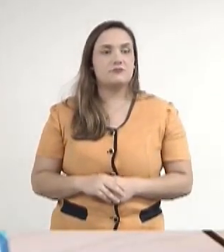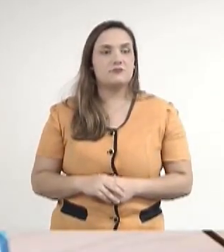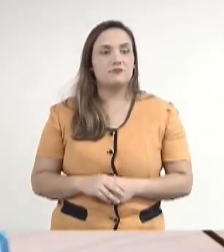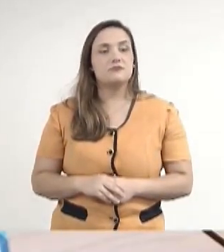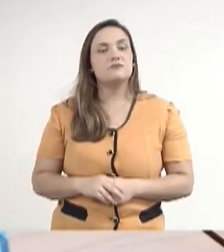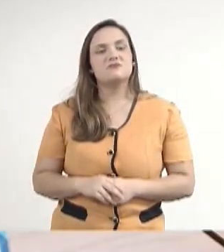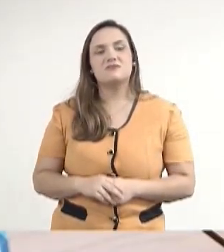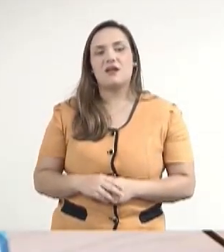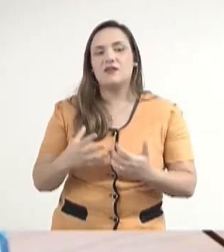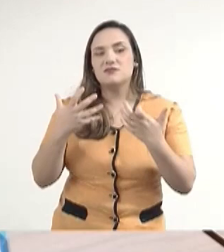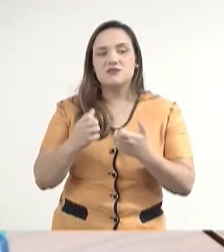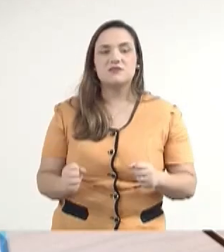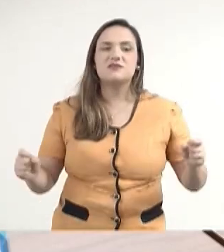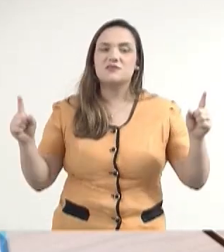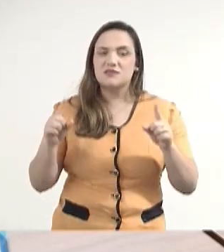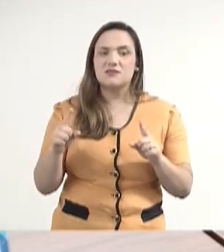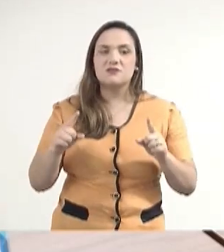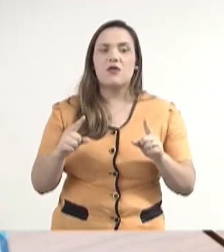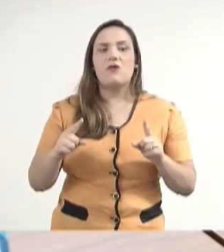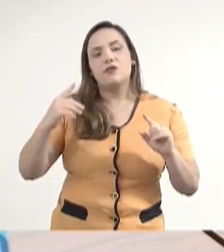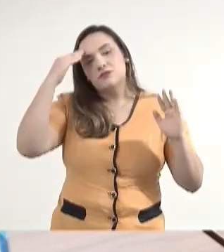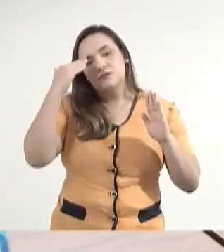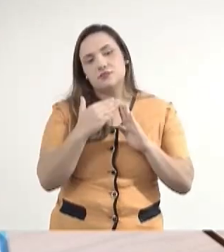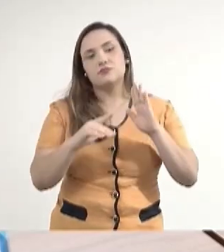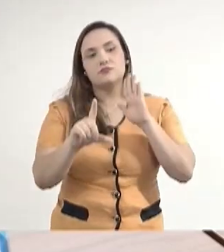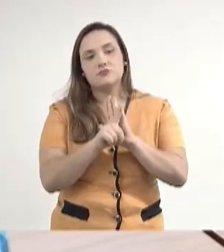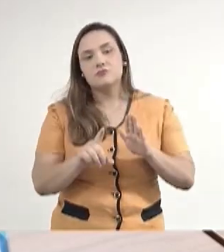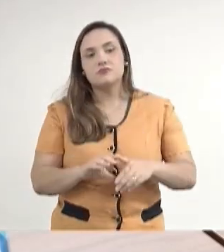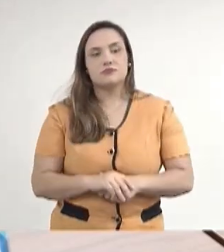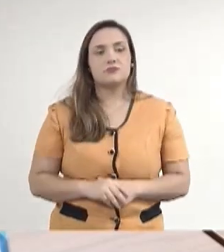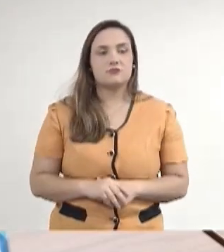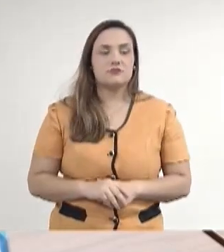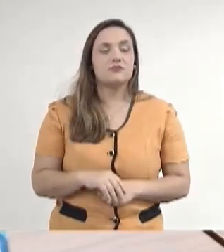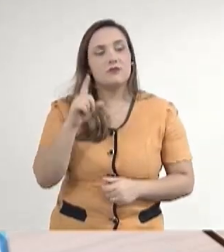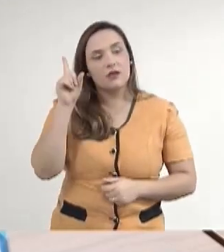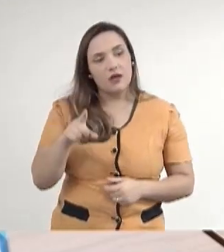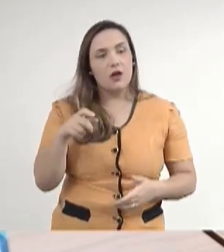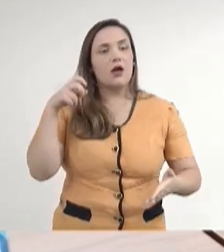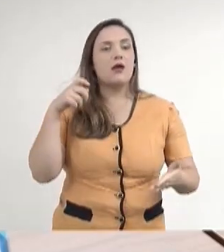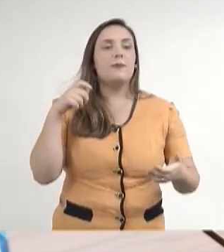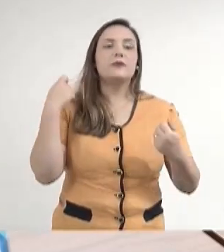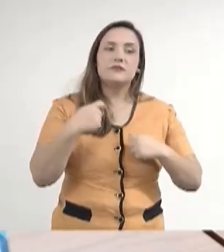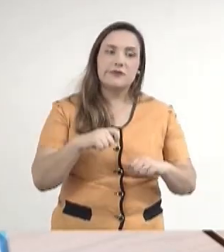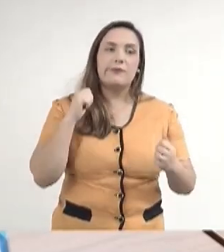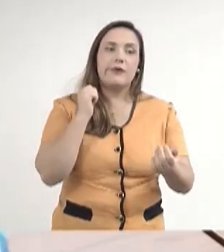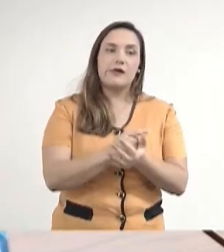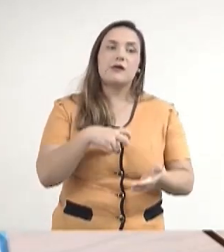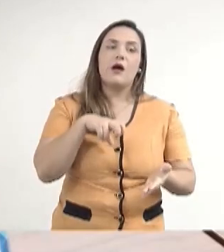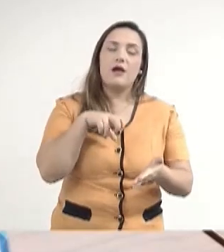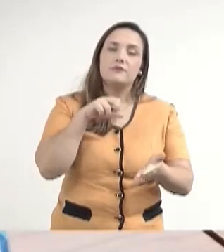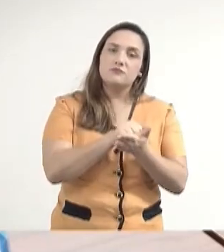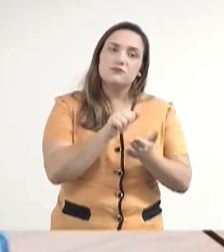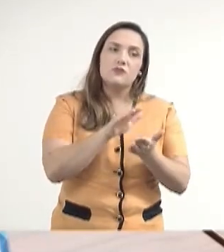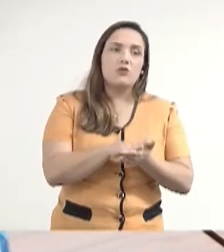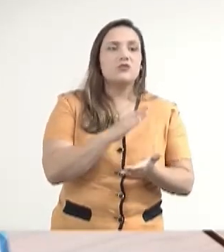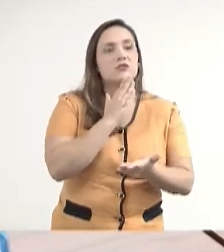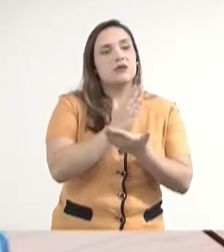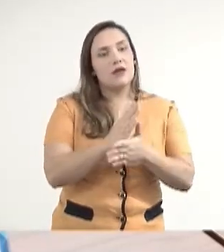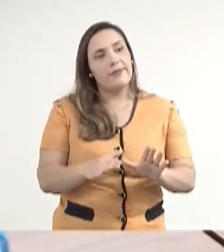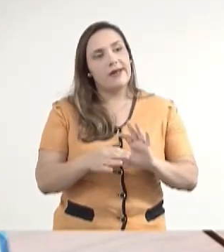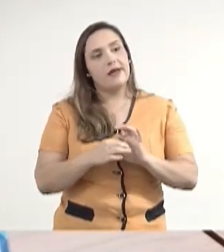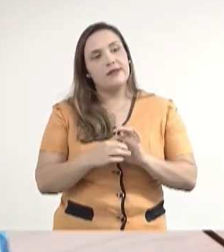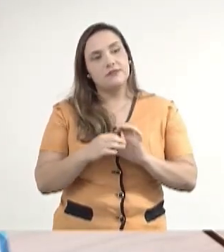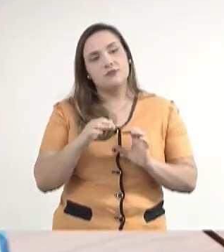cumprir a lei e cobrando a multa de fidelidade, por quebra de fidelidade nesses contratos de prestação de